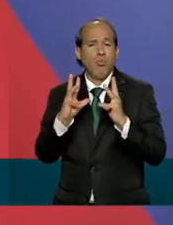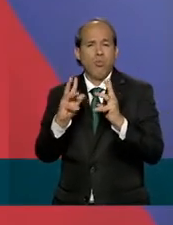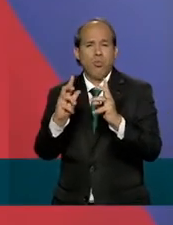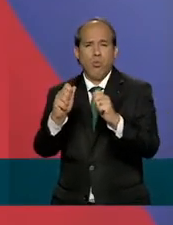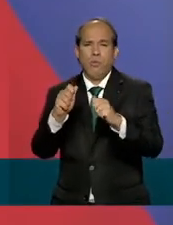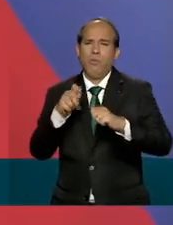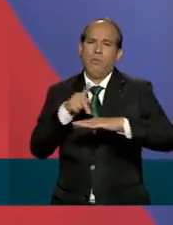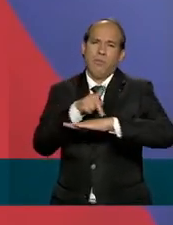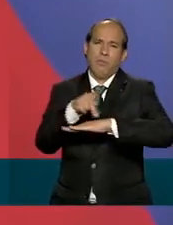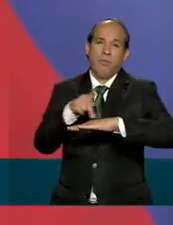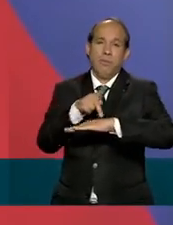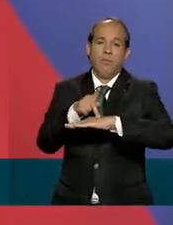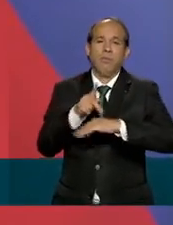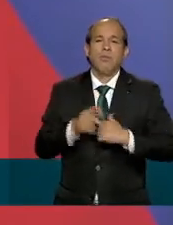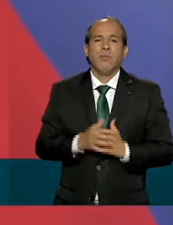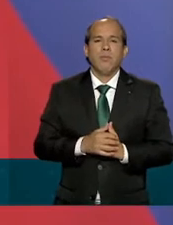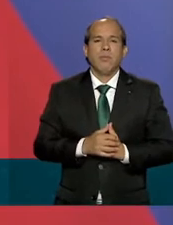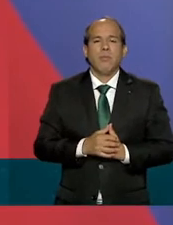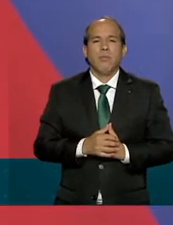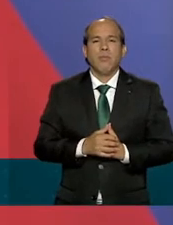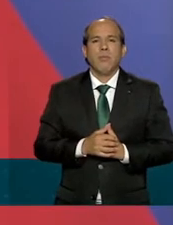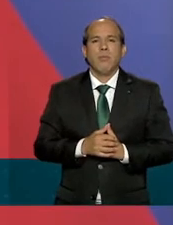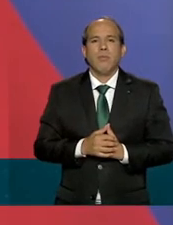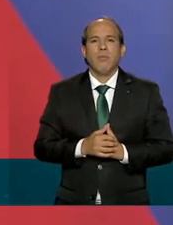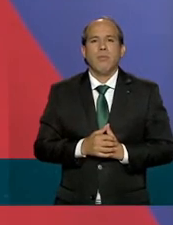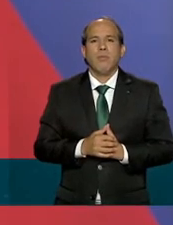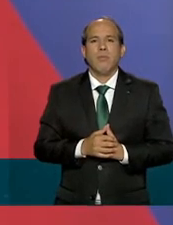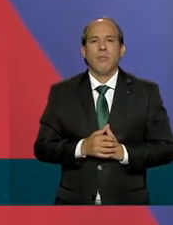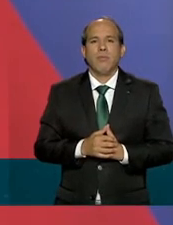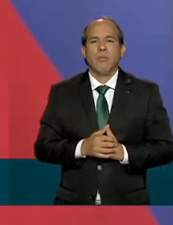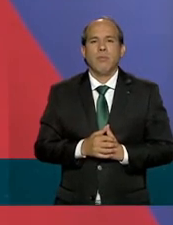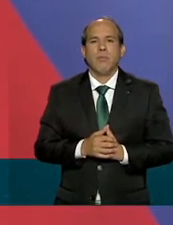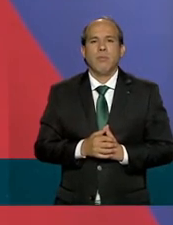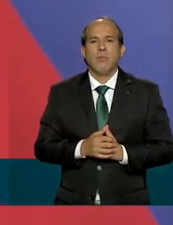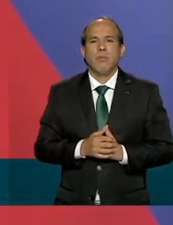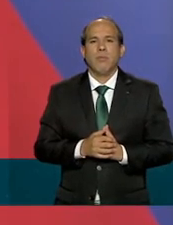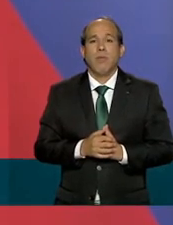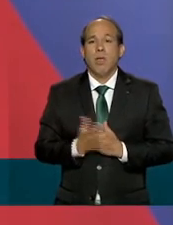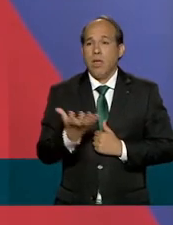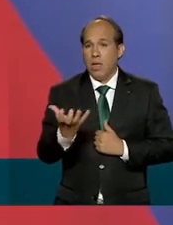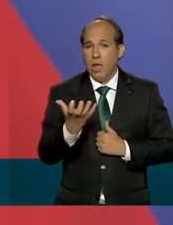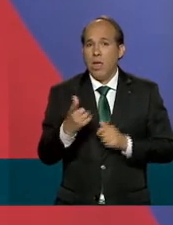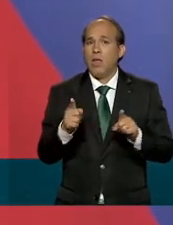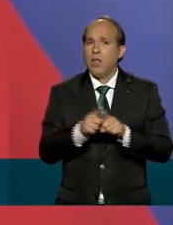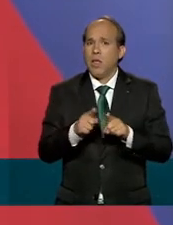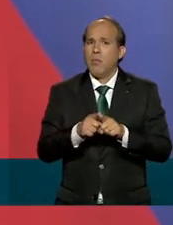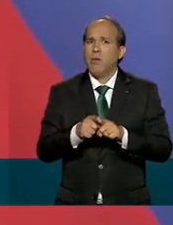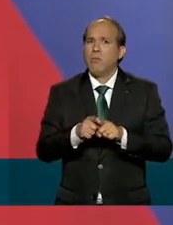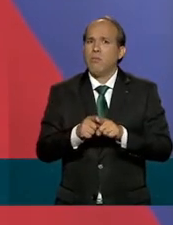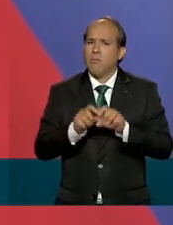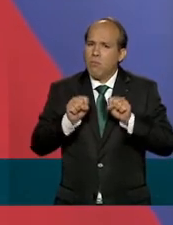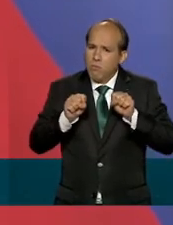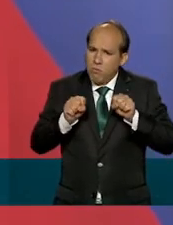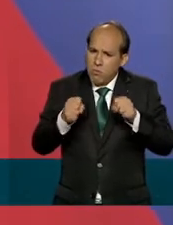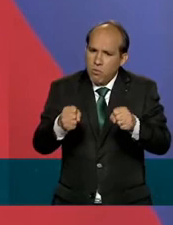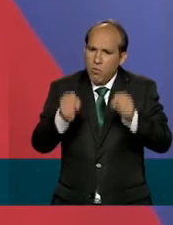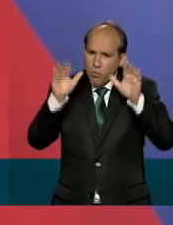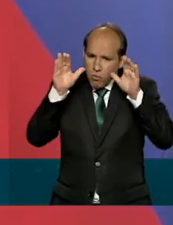países que querem e se empenham pela paz.